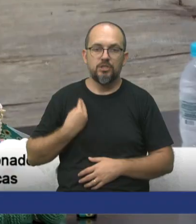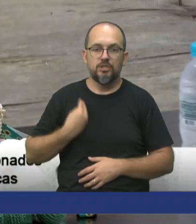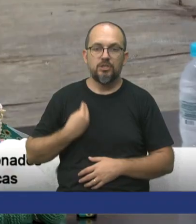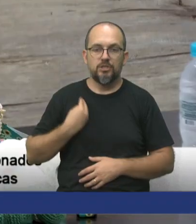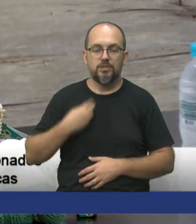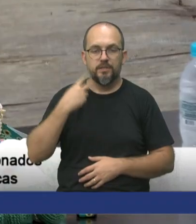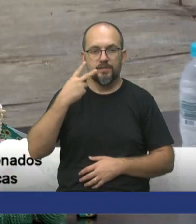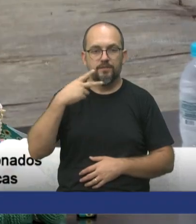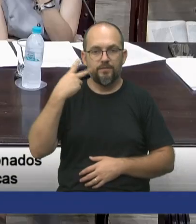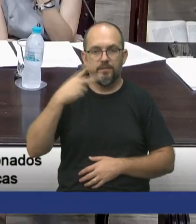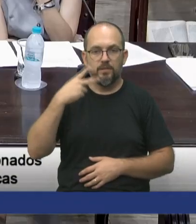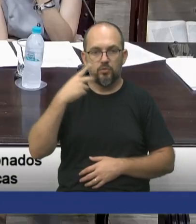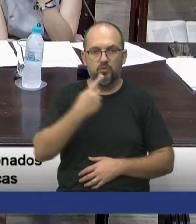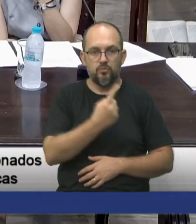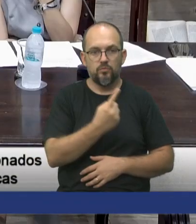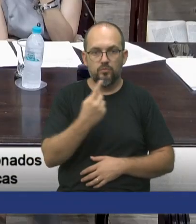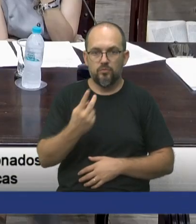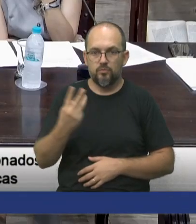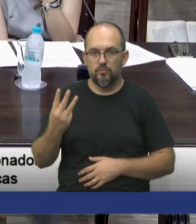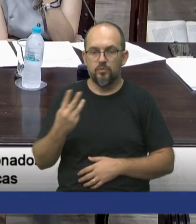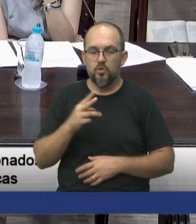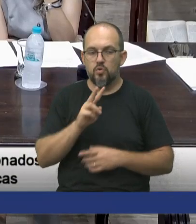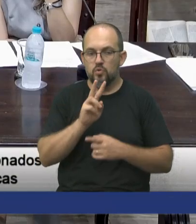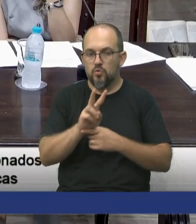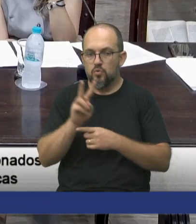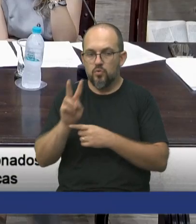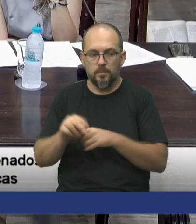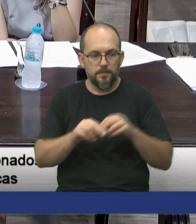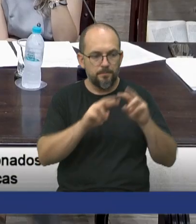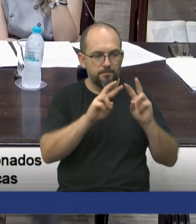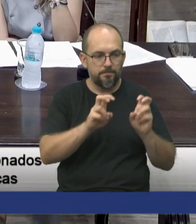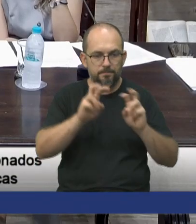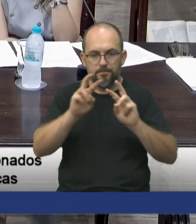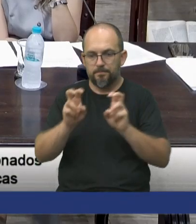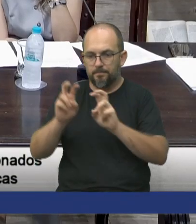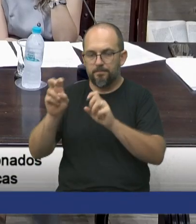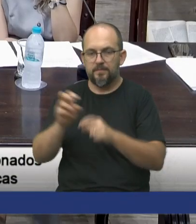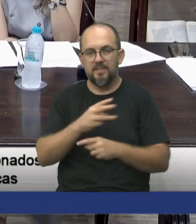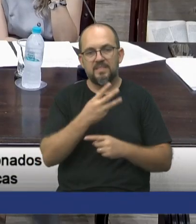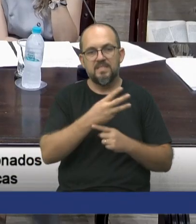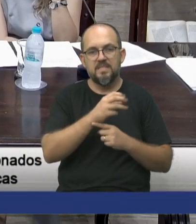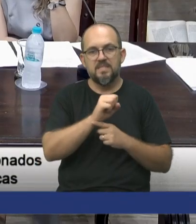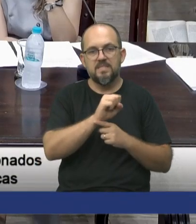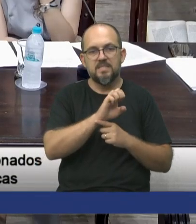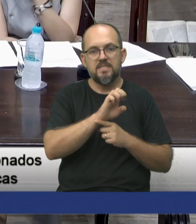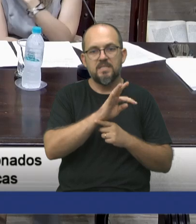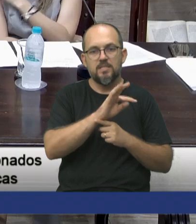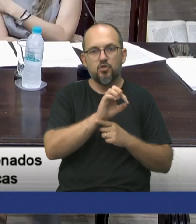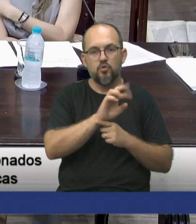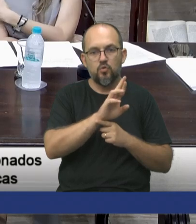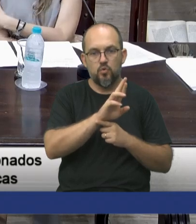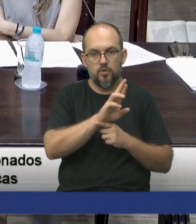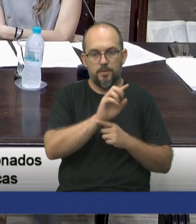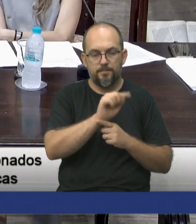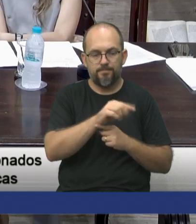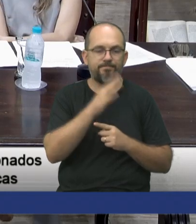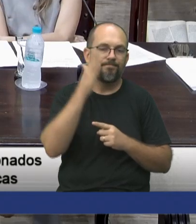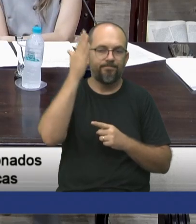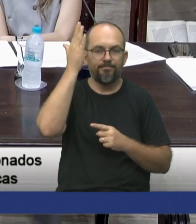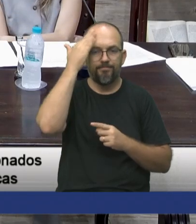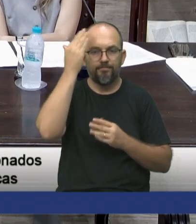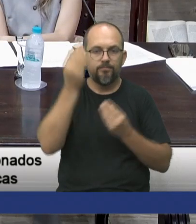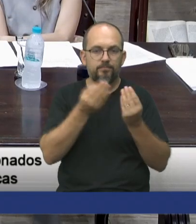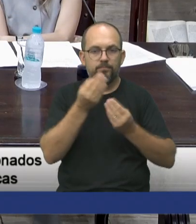vereadores, cuidamos dessas frentes parlamentares. O terceiro setor, que a gente sabe de como o